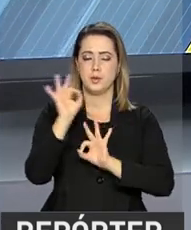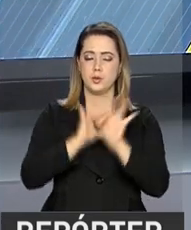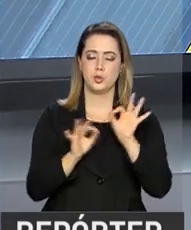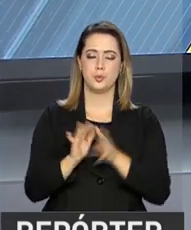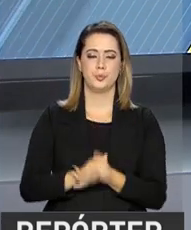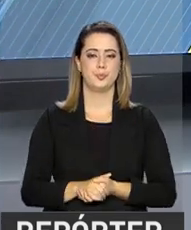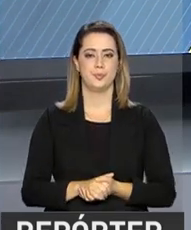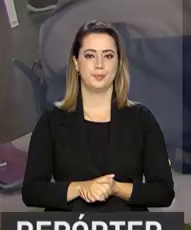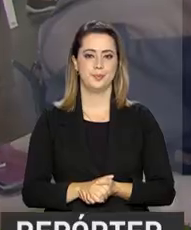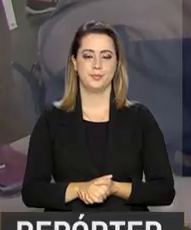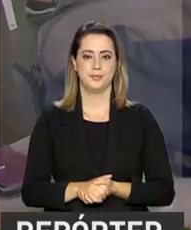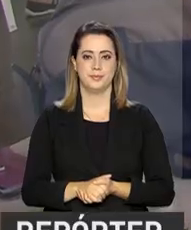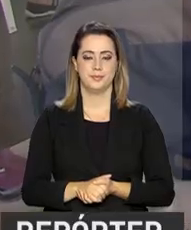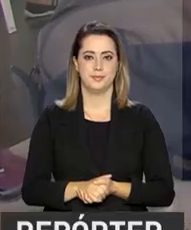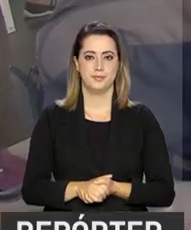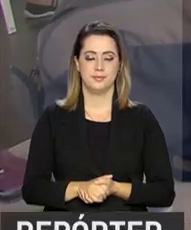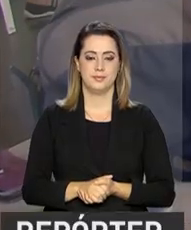planos.